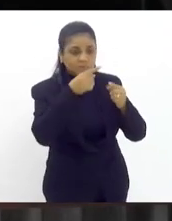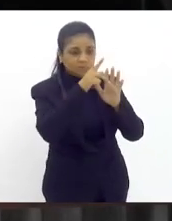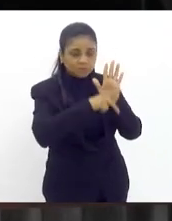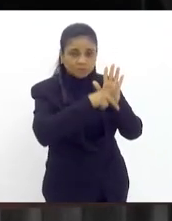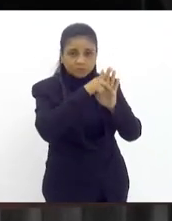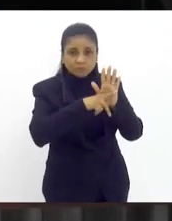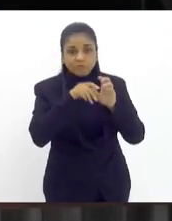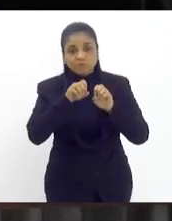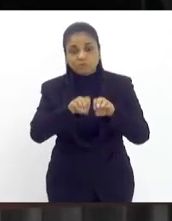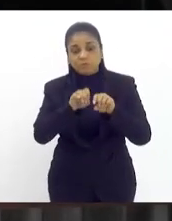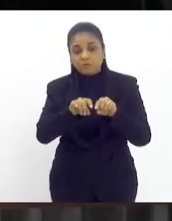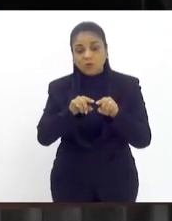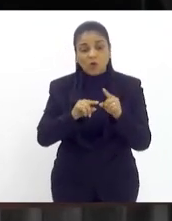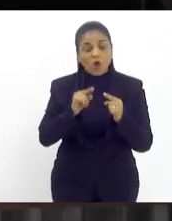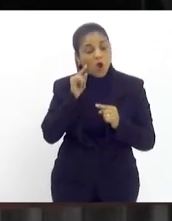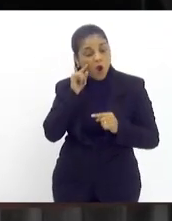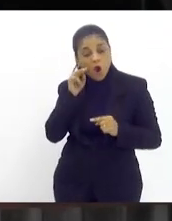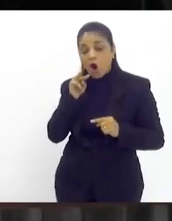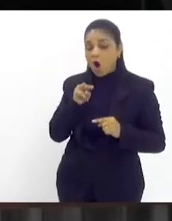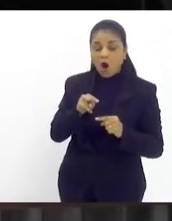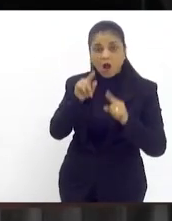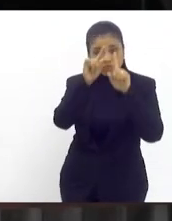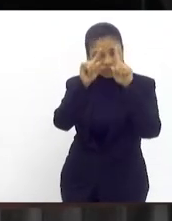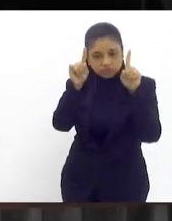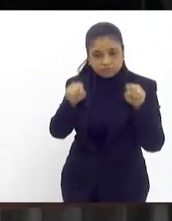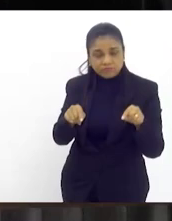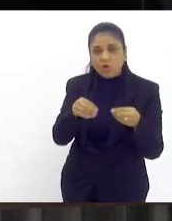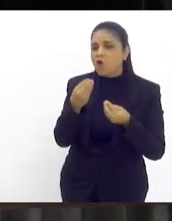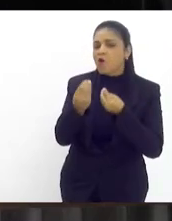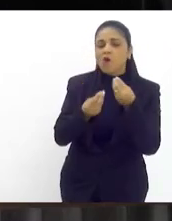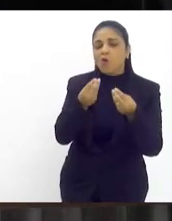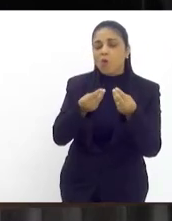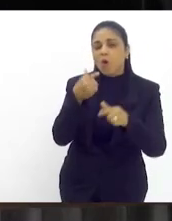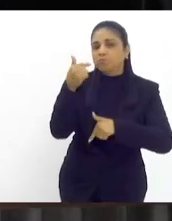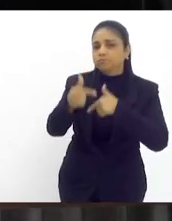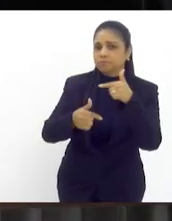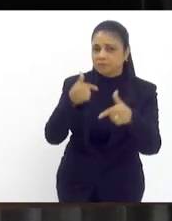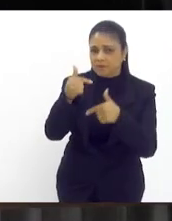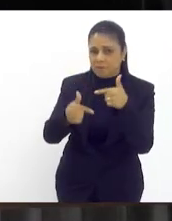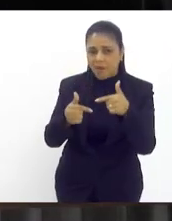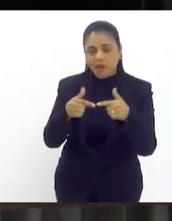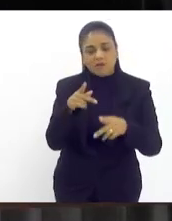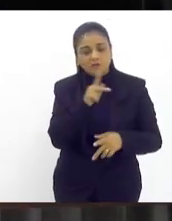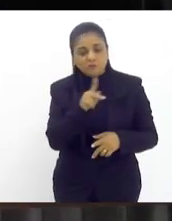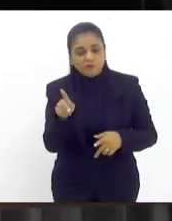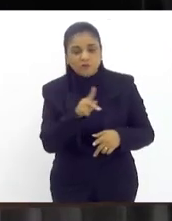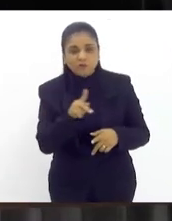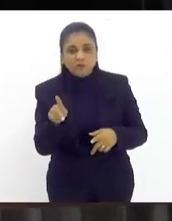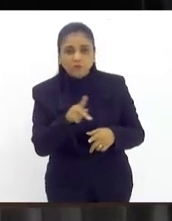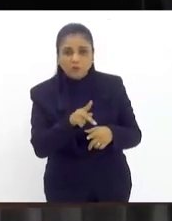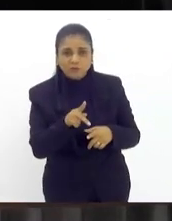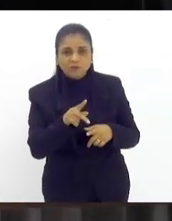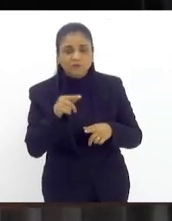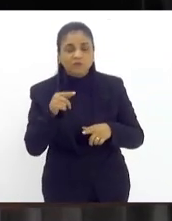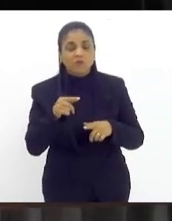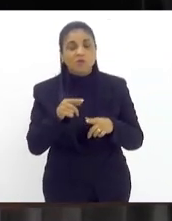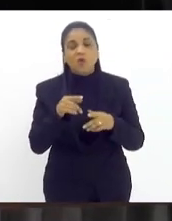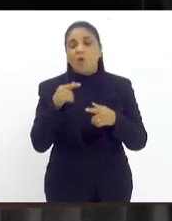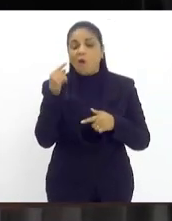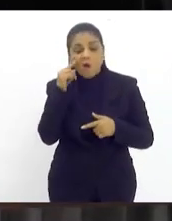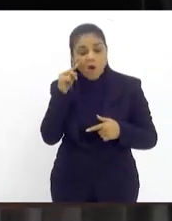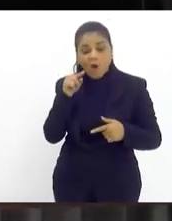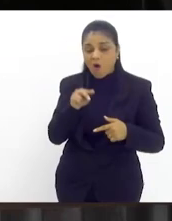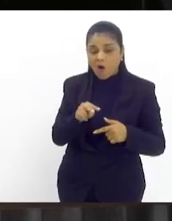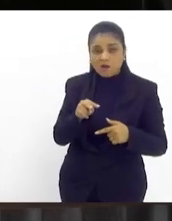Olhe como está os funcionários administrativos Olhe como está os professores Olhe como está a estrutura das escolas